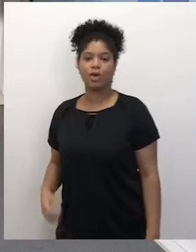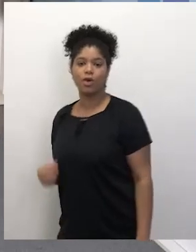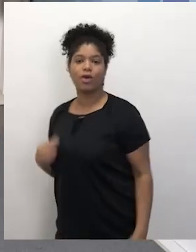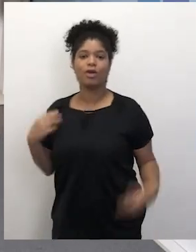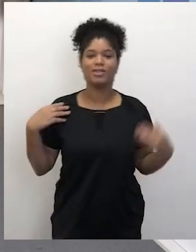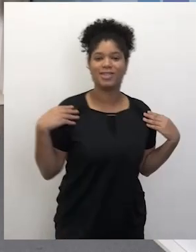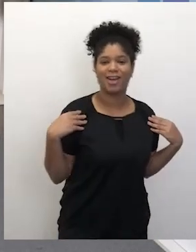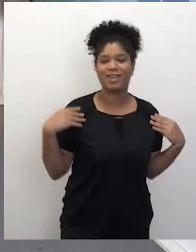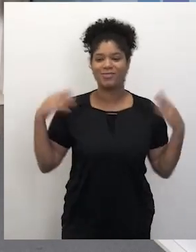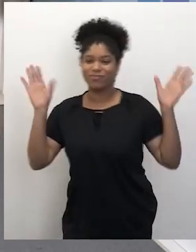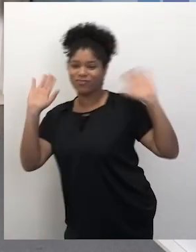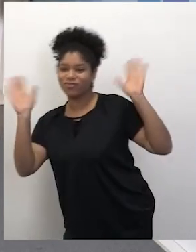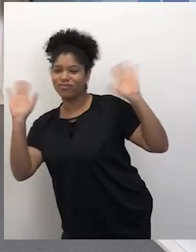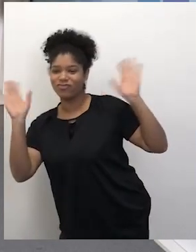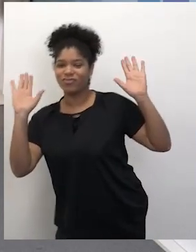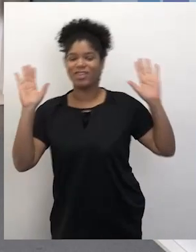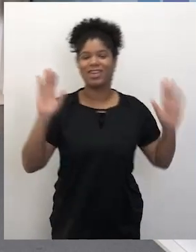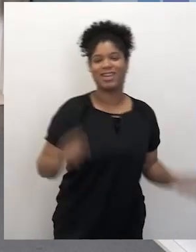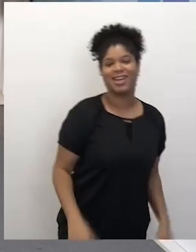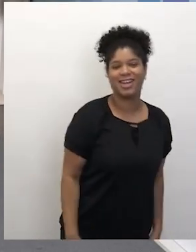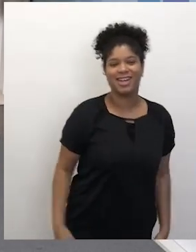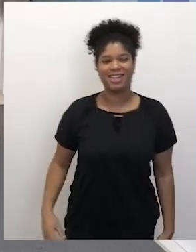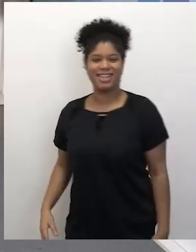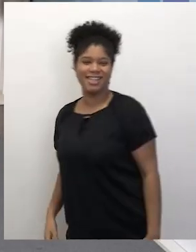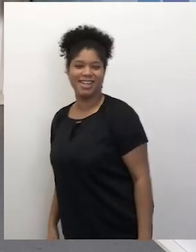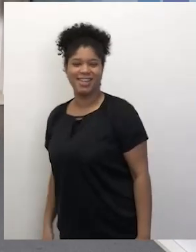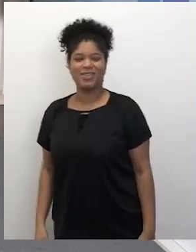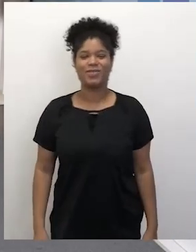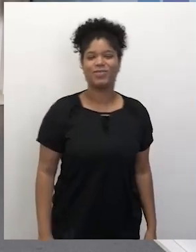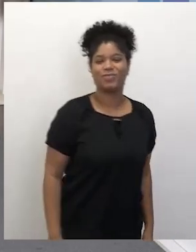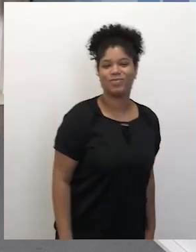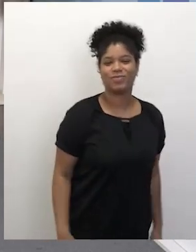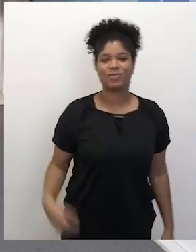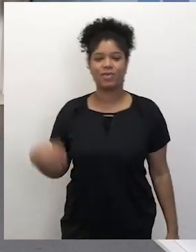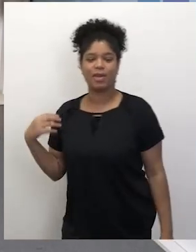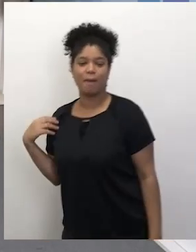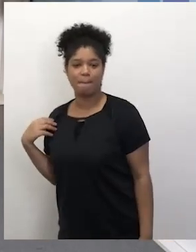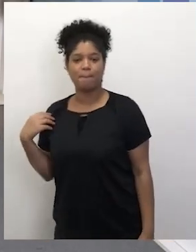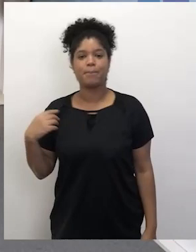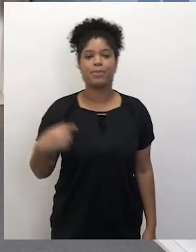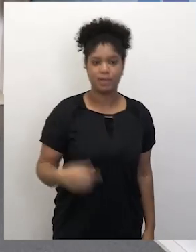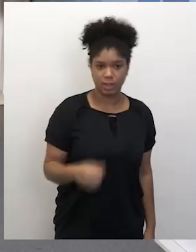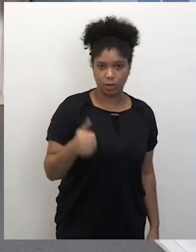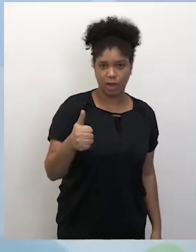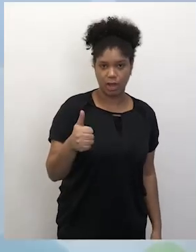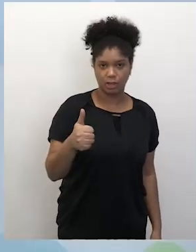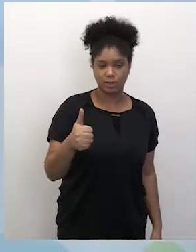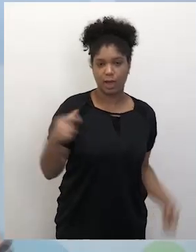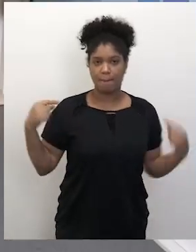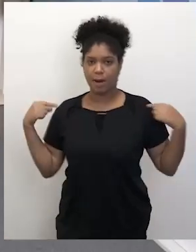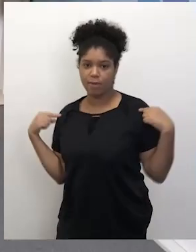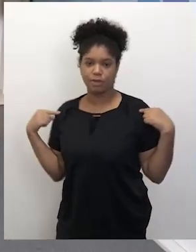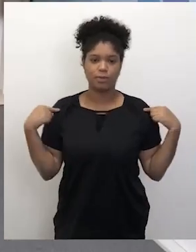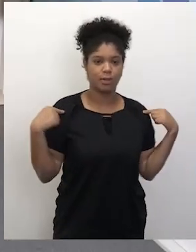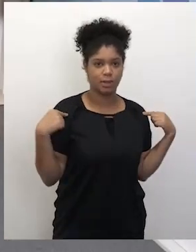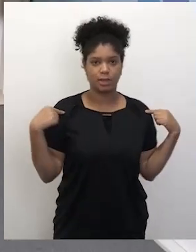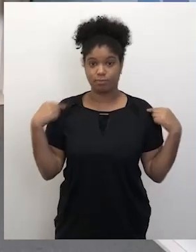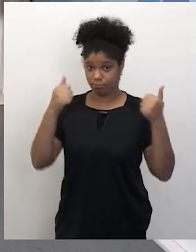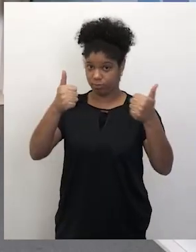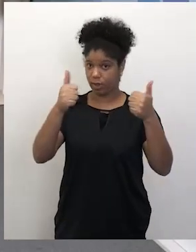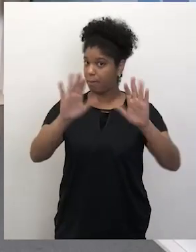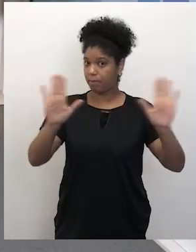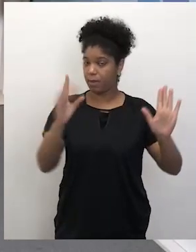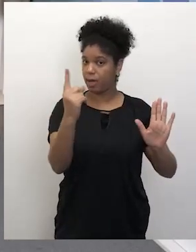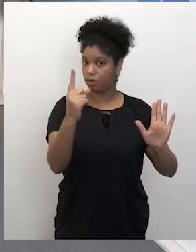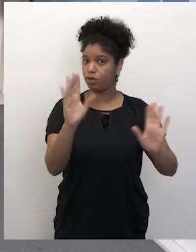nossa intérprete de Libras aqui, ó. Ah, ela tá fazendo. Ah, isso aí. Beleza? Pra esse frente. É o primeiro. Ok. Primeiro